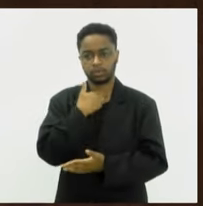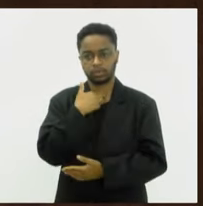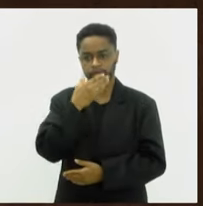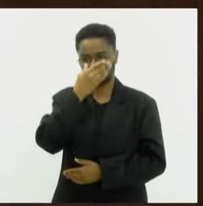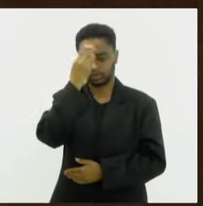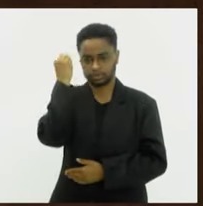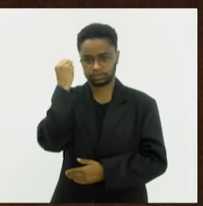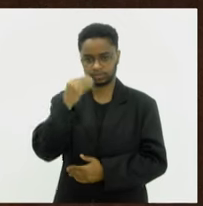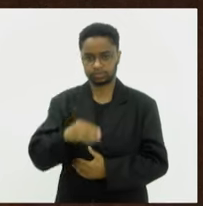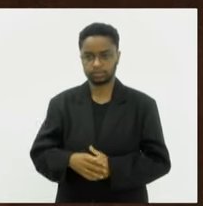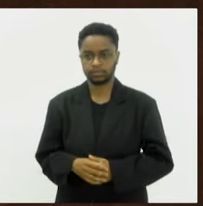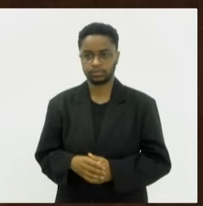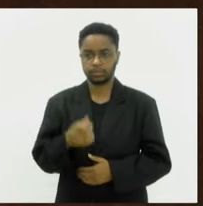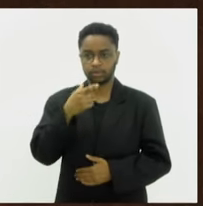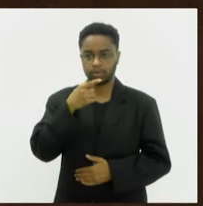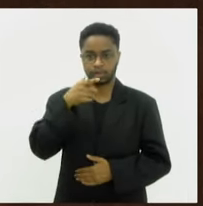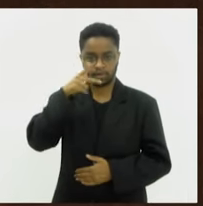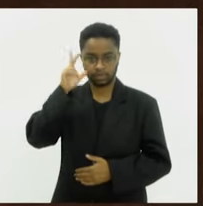passar.